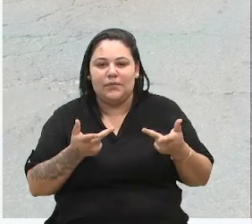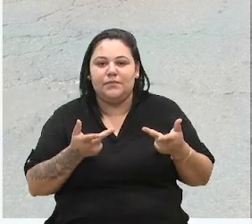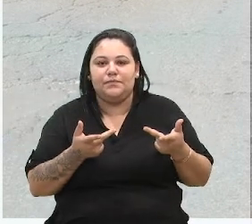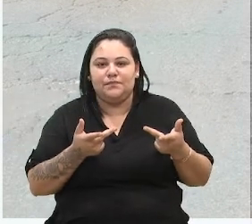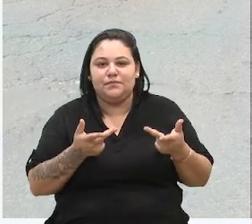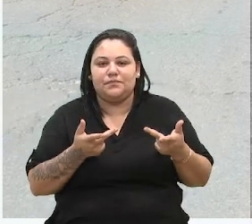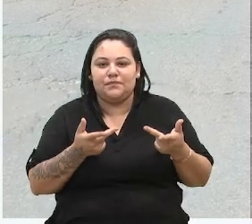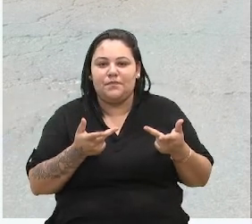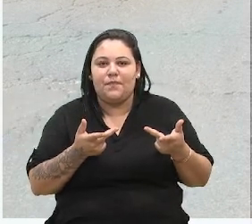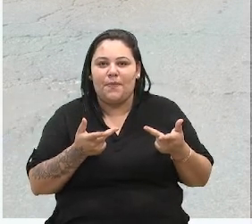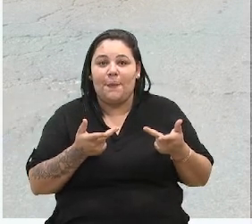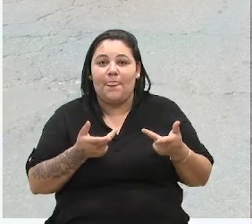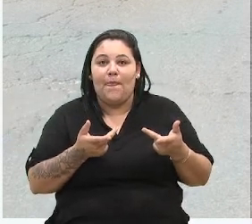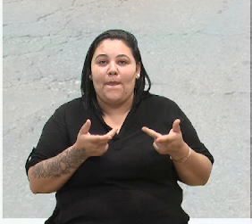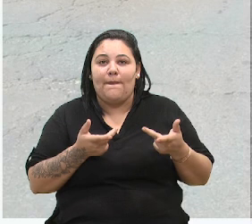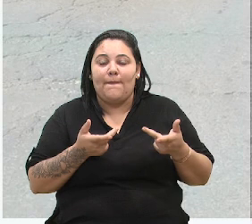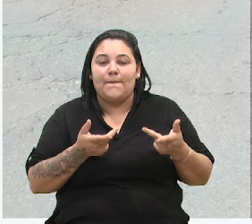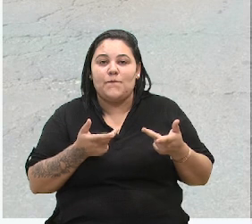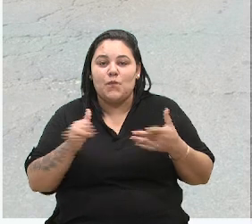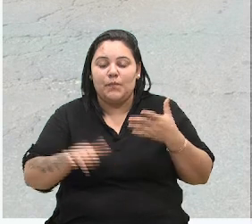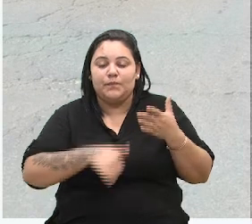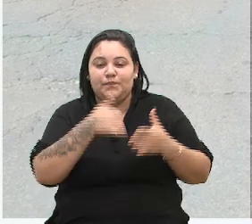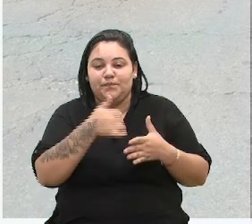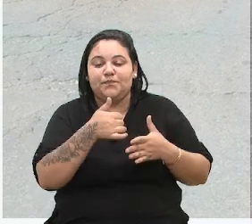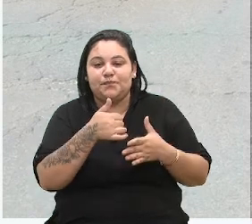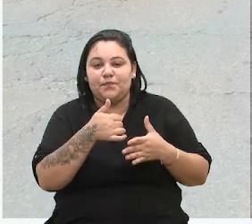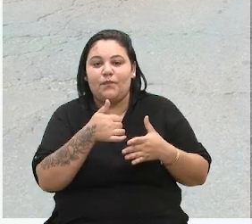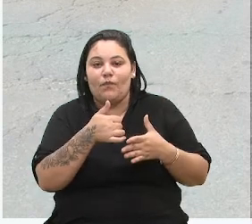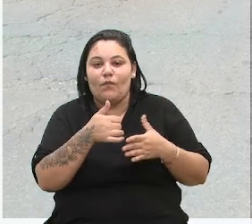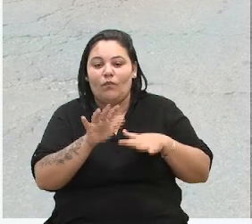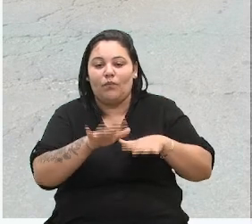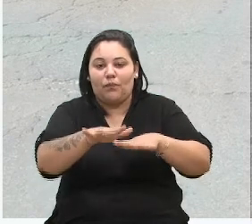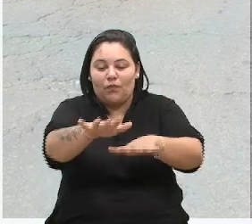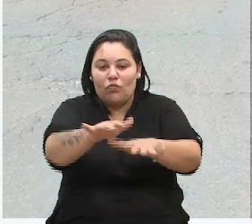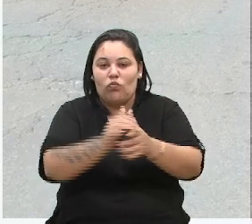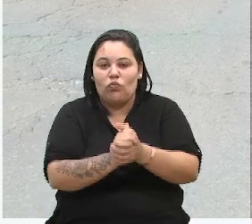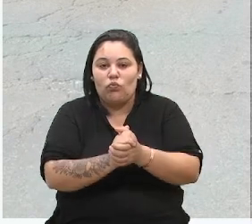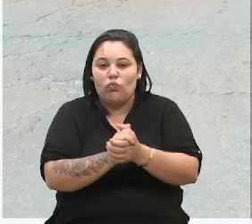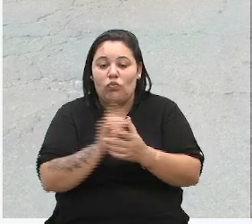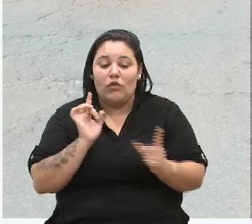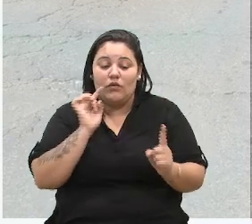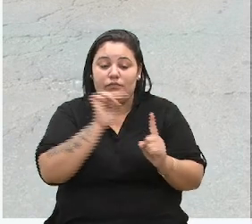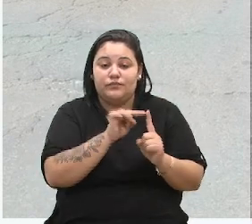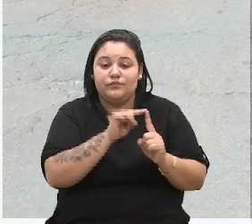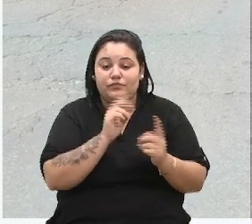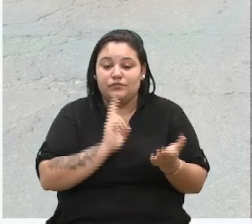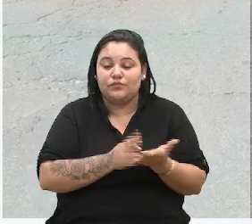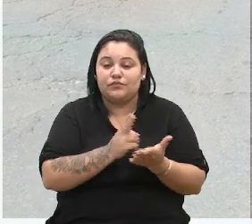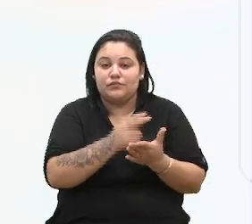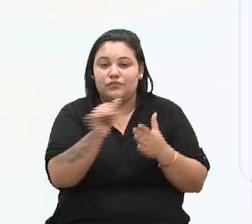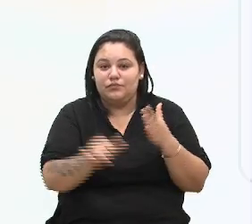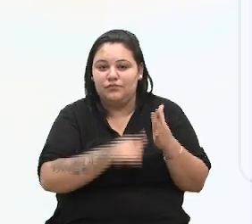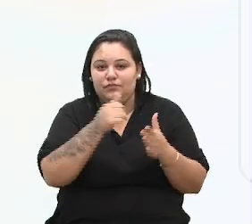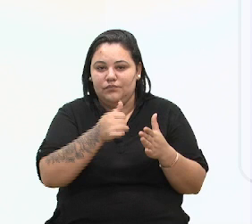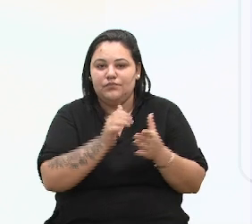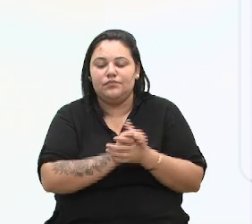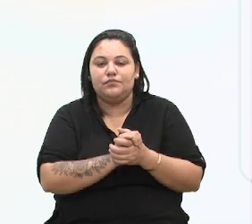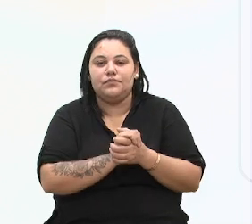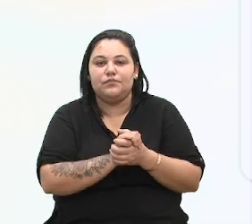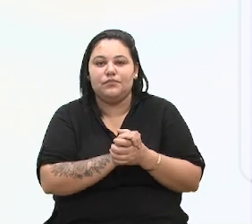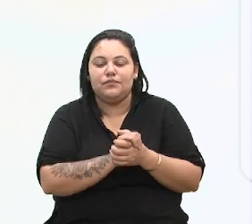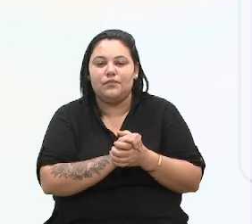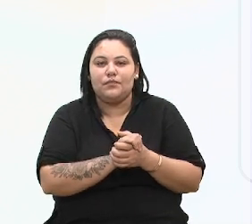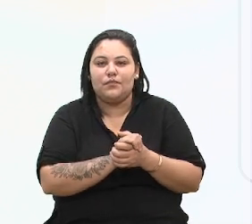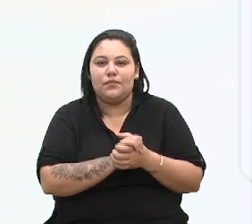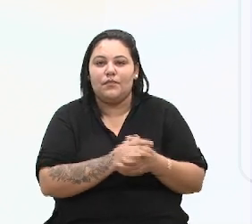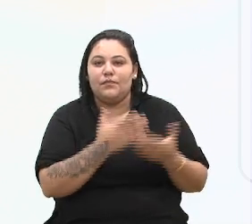os processos da obra viária, né? O objetivo é sempre otimizar o sistema viário municipal. E aqui eu